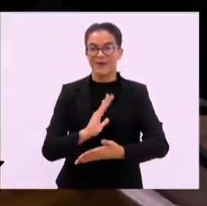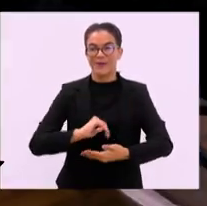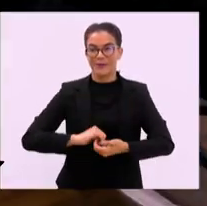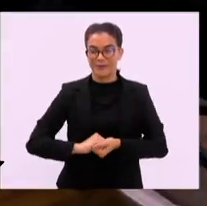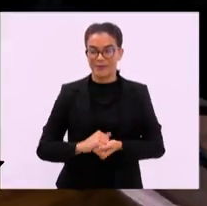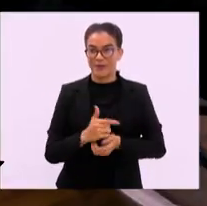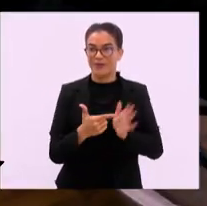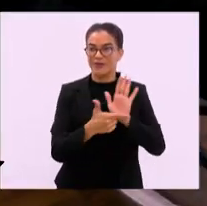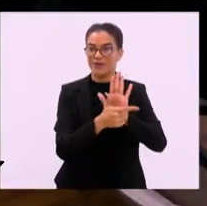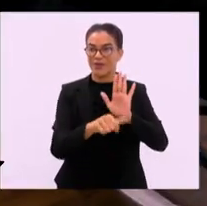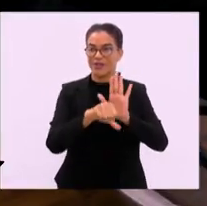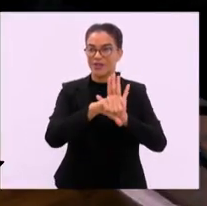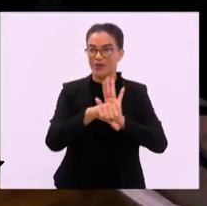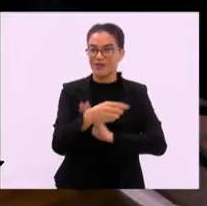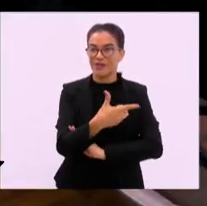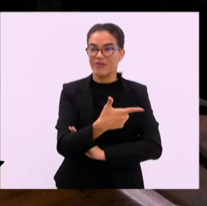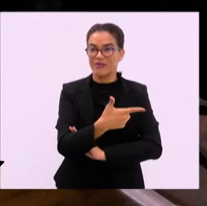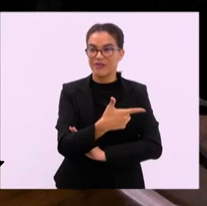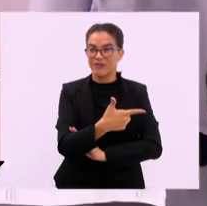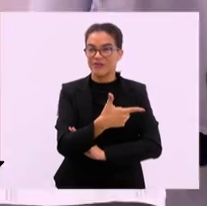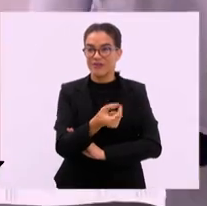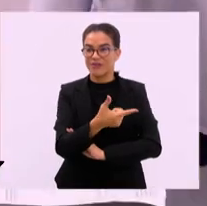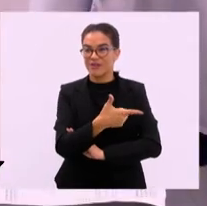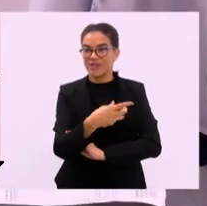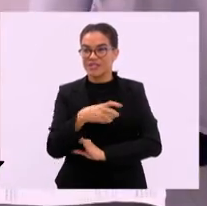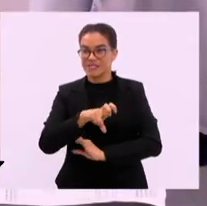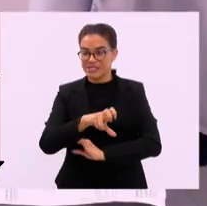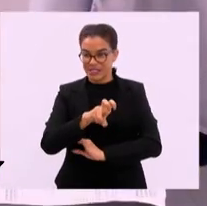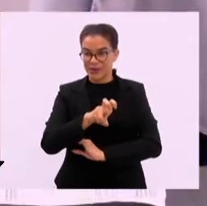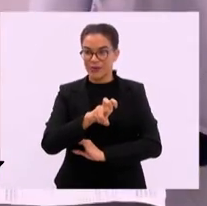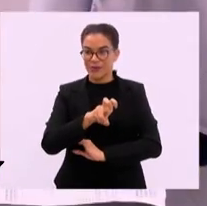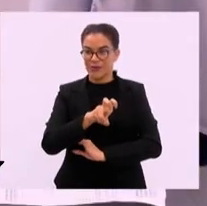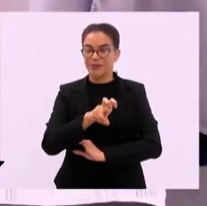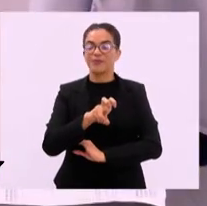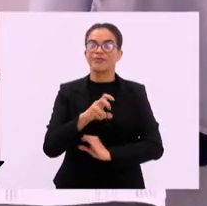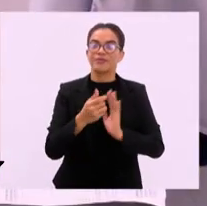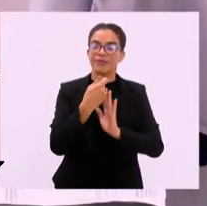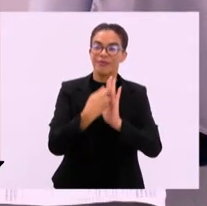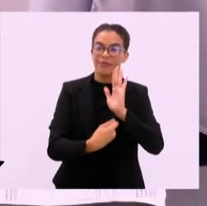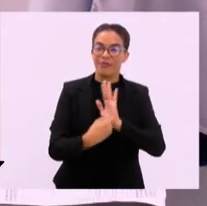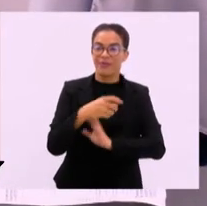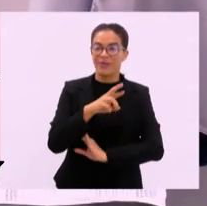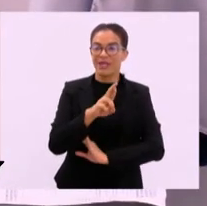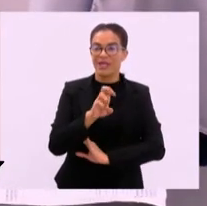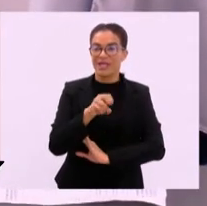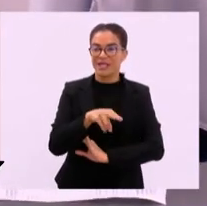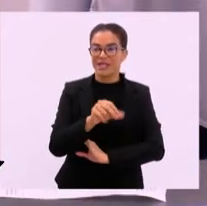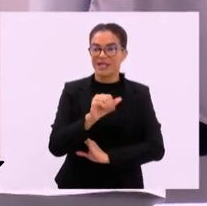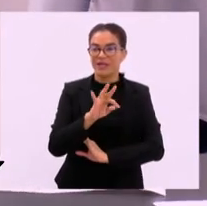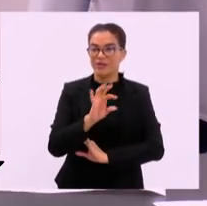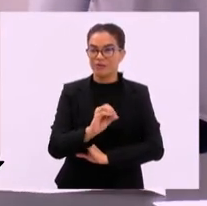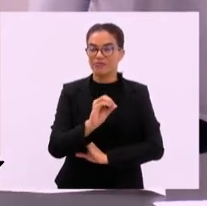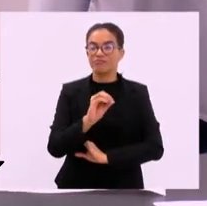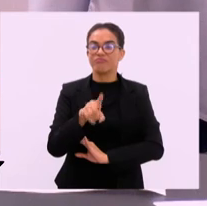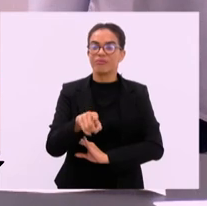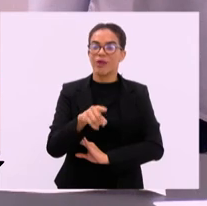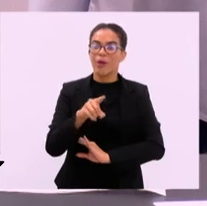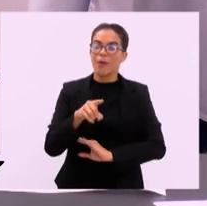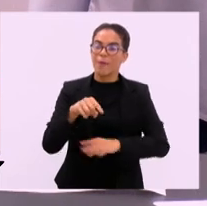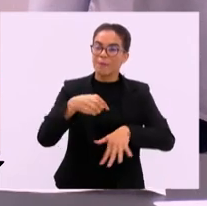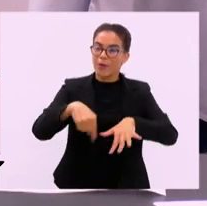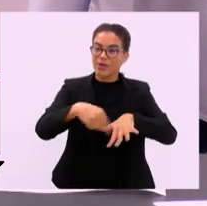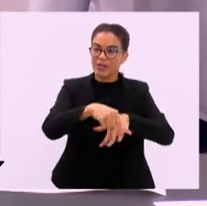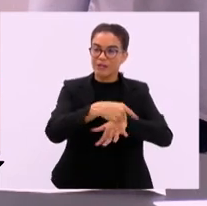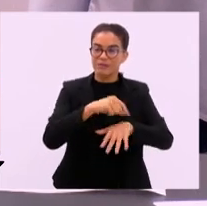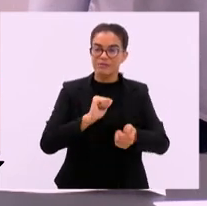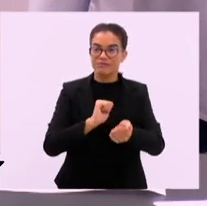Aprovado 29 da pauta, PL 2025 de 23, de autoria do deputado Renato Machado, que reconhece como modalidade